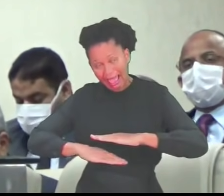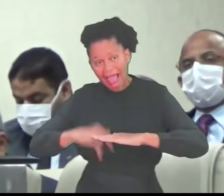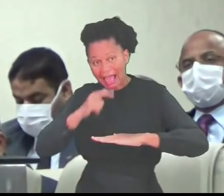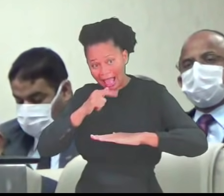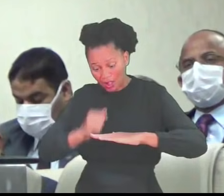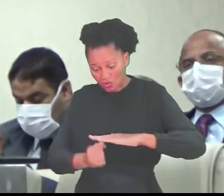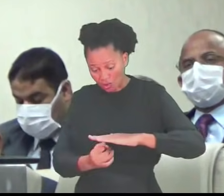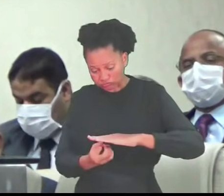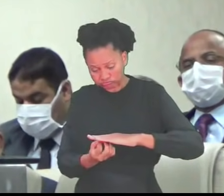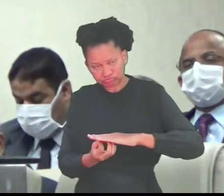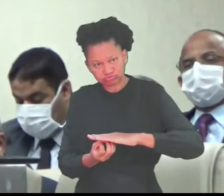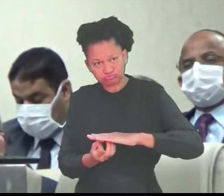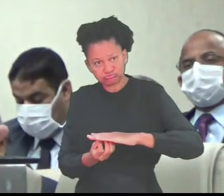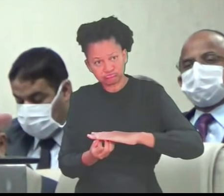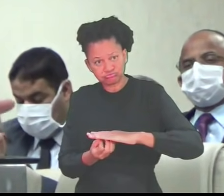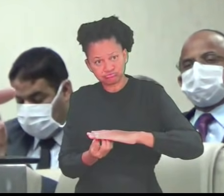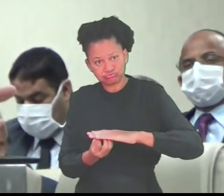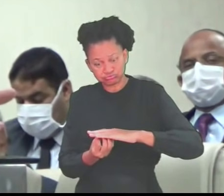as águas.